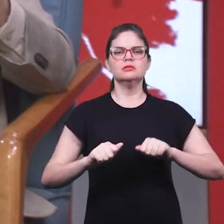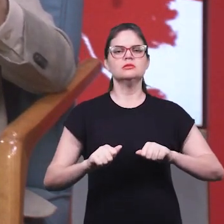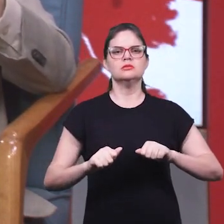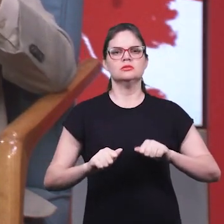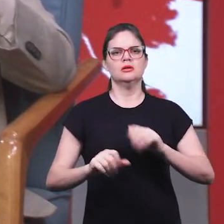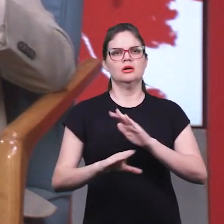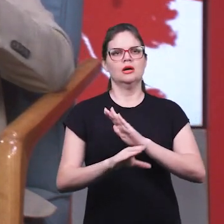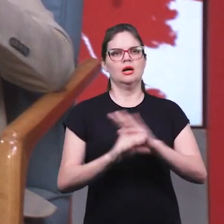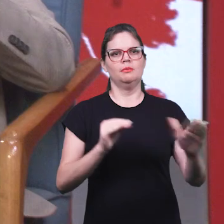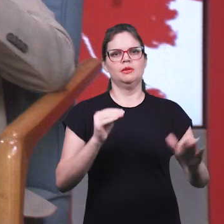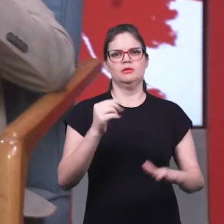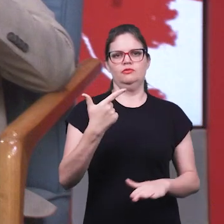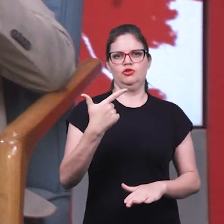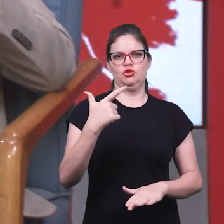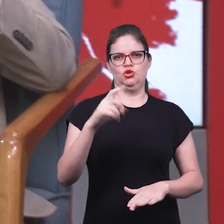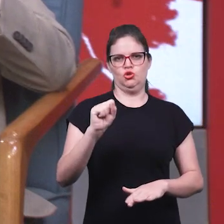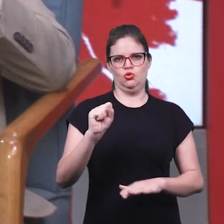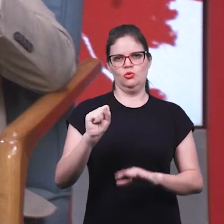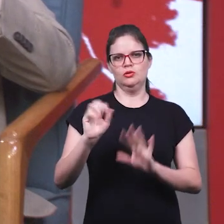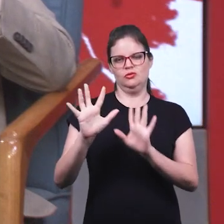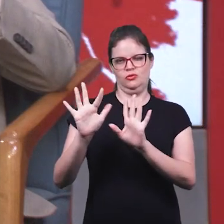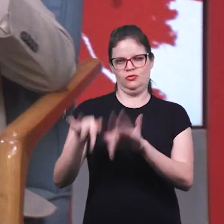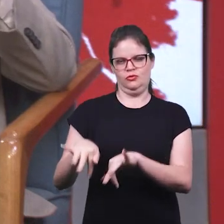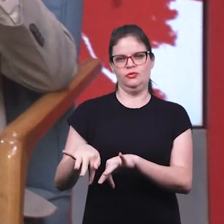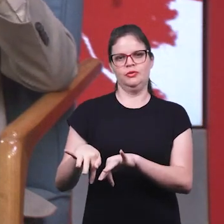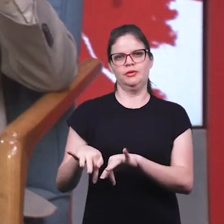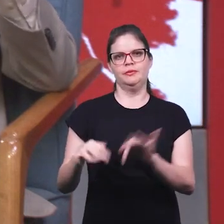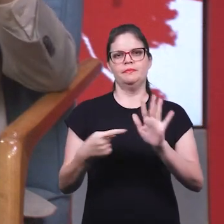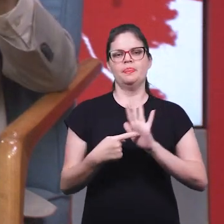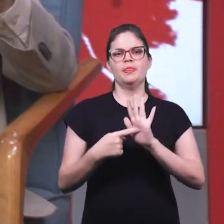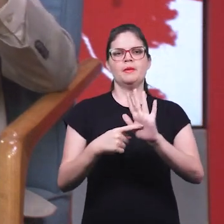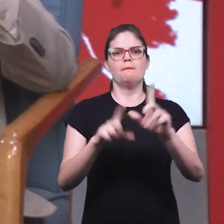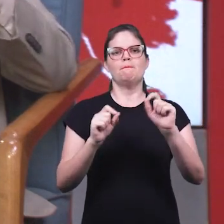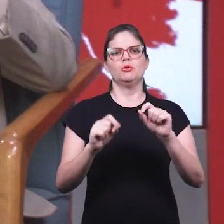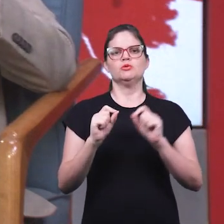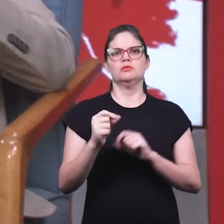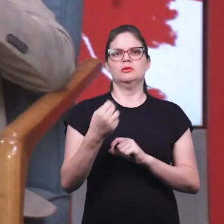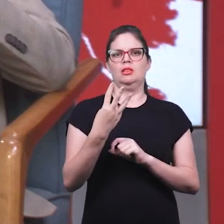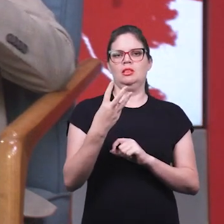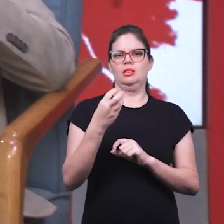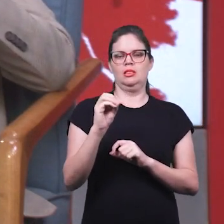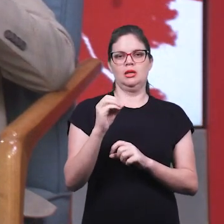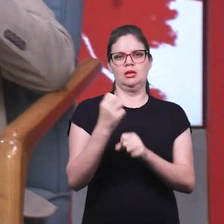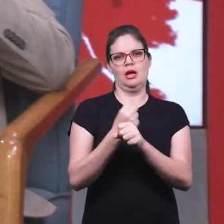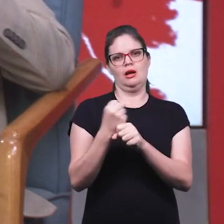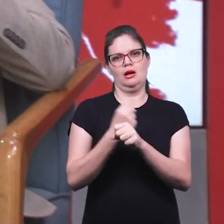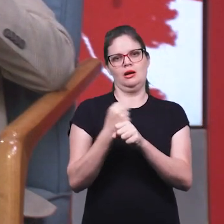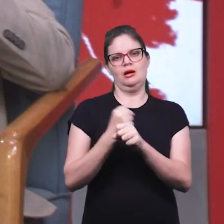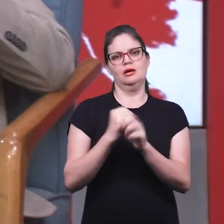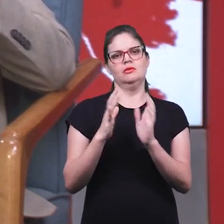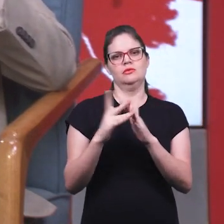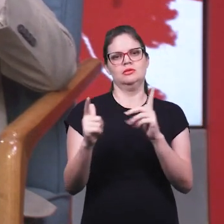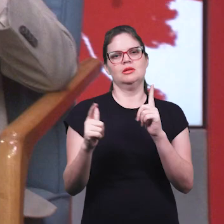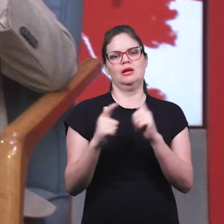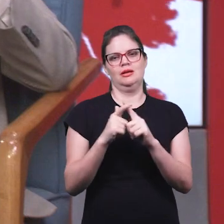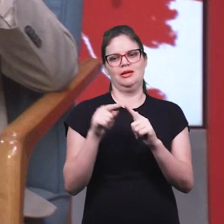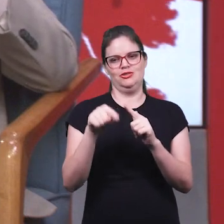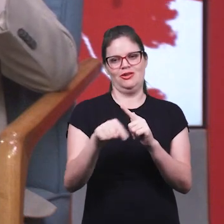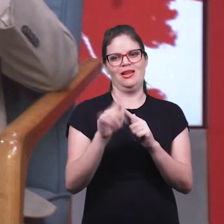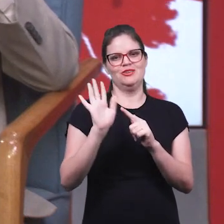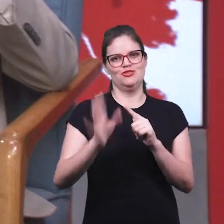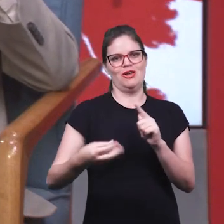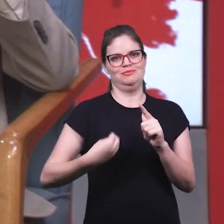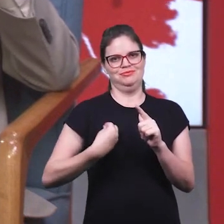foi concluído ali no capítulo 28, como esse relato dos 30 anos do início da igreja,